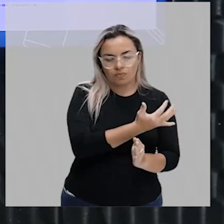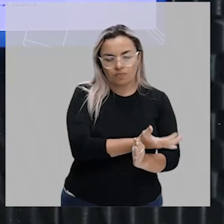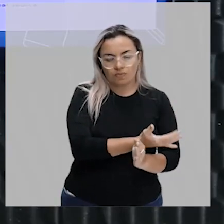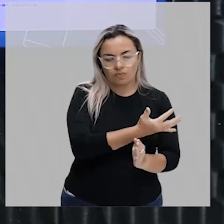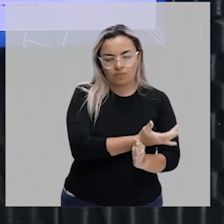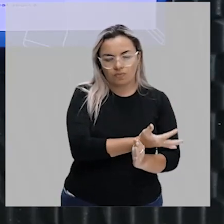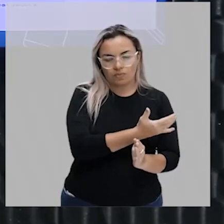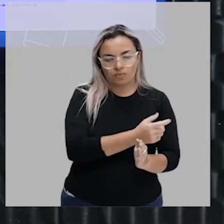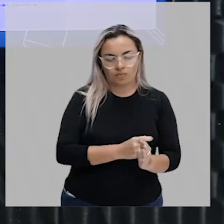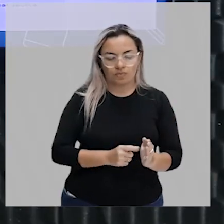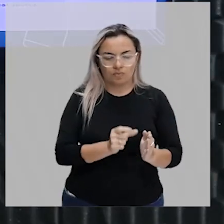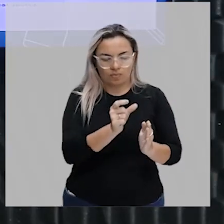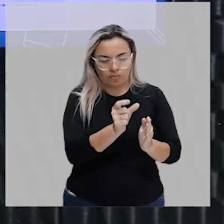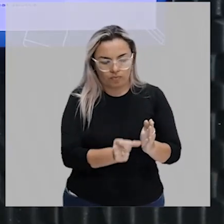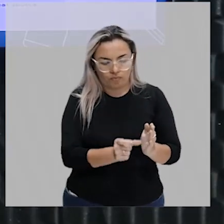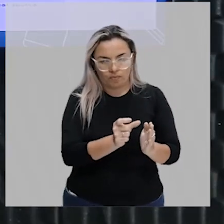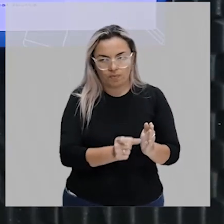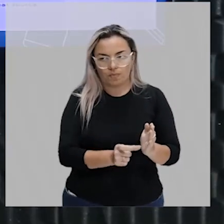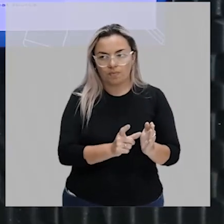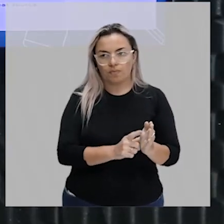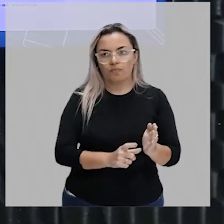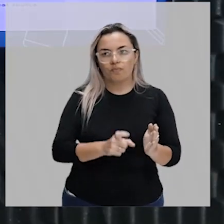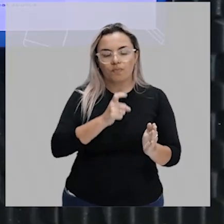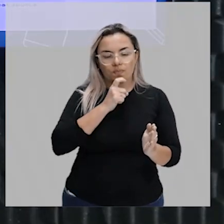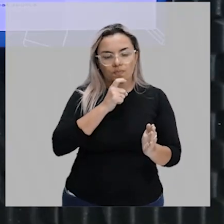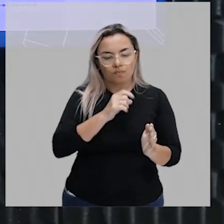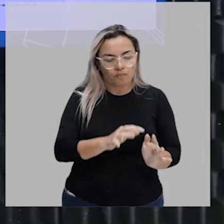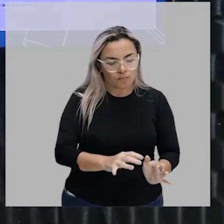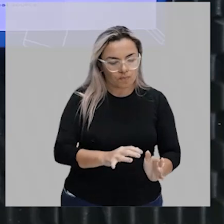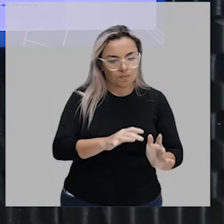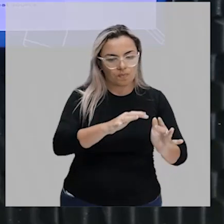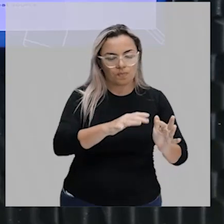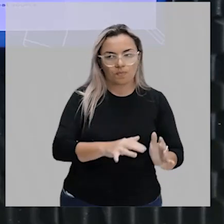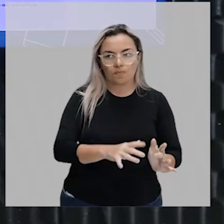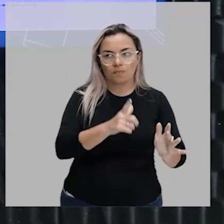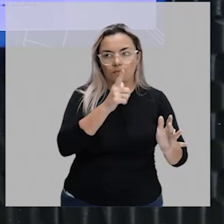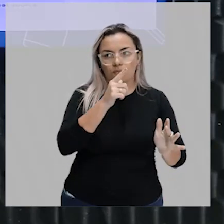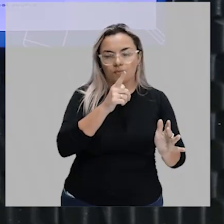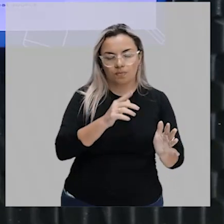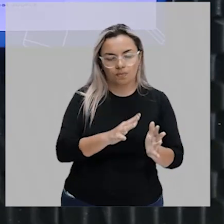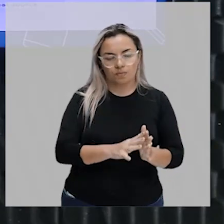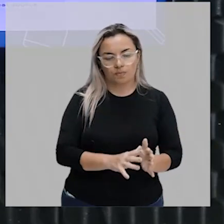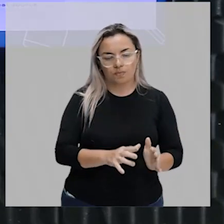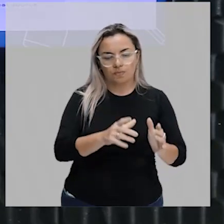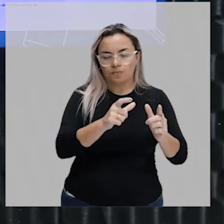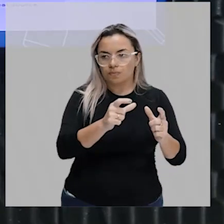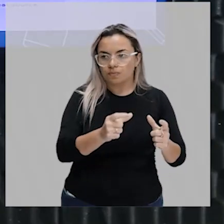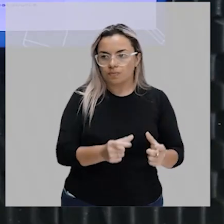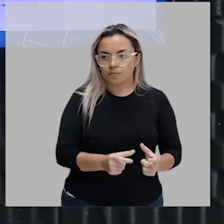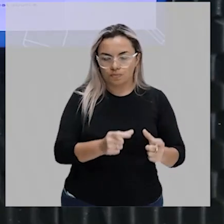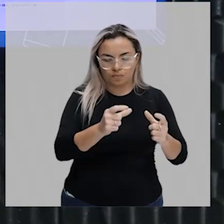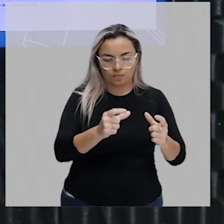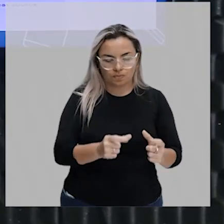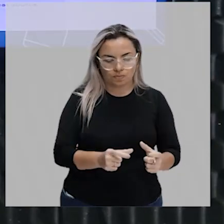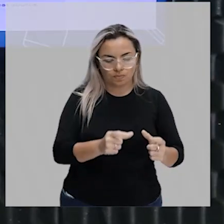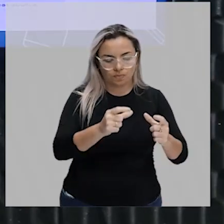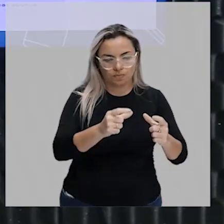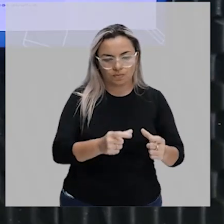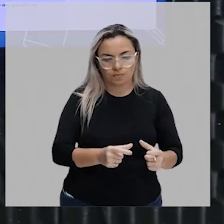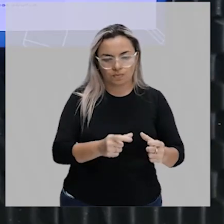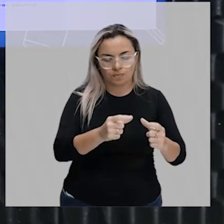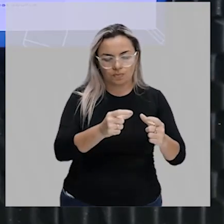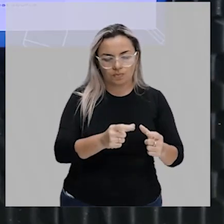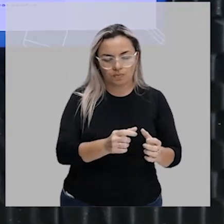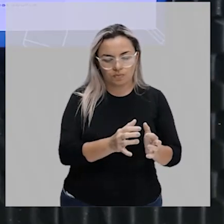fique fria. Aí a água, o vapor da água, ela bate nessa parede aqui, ela